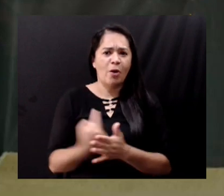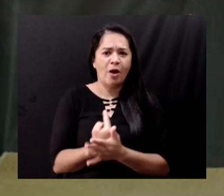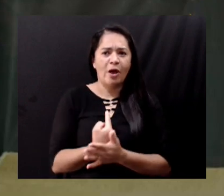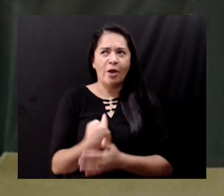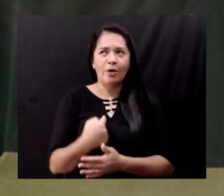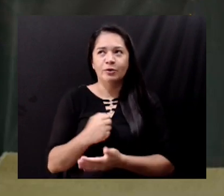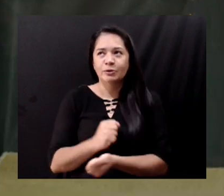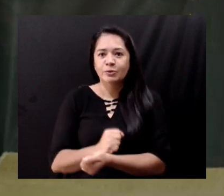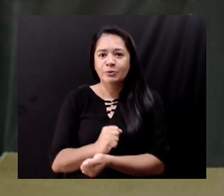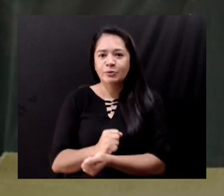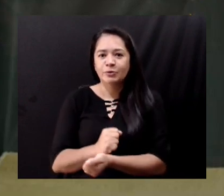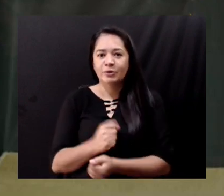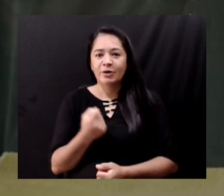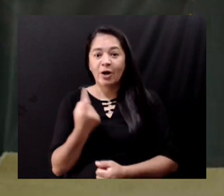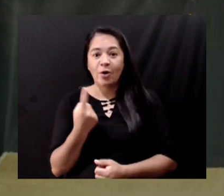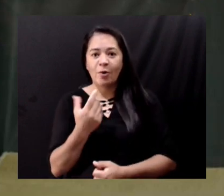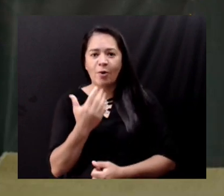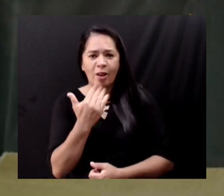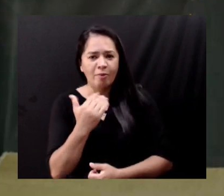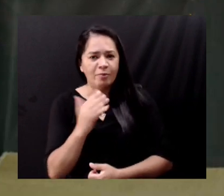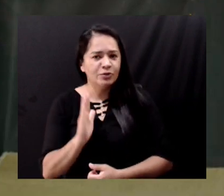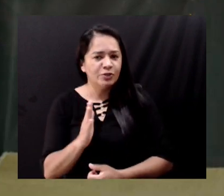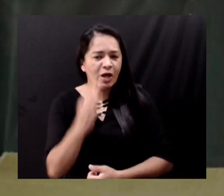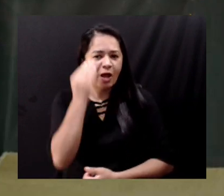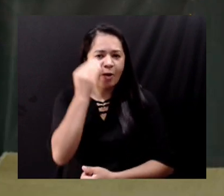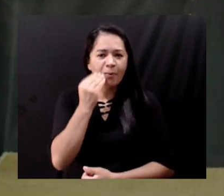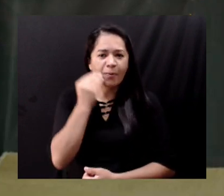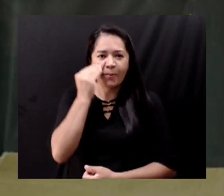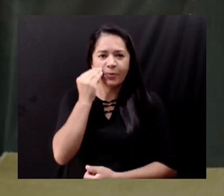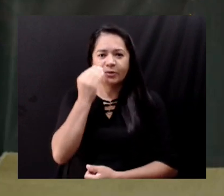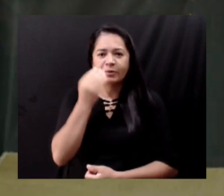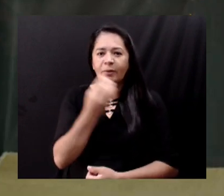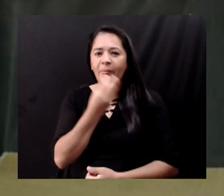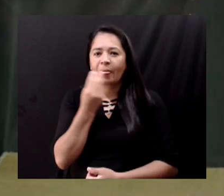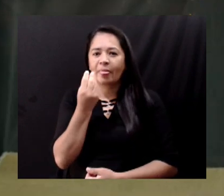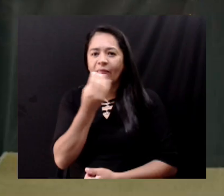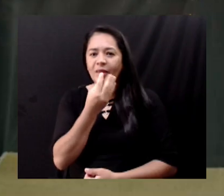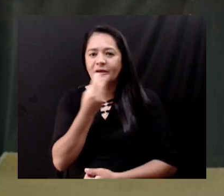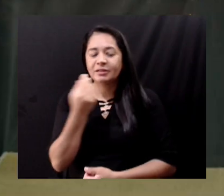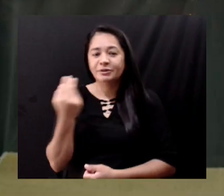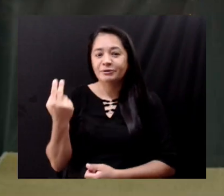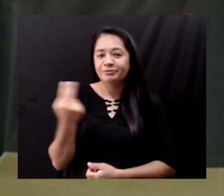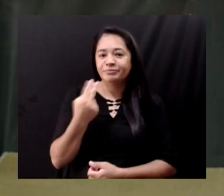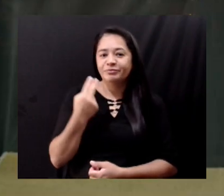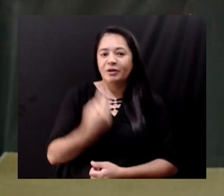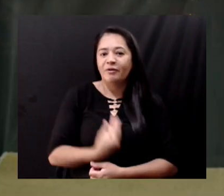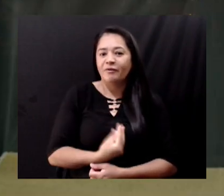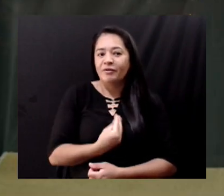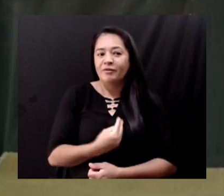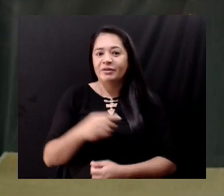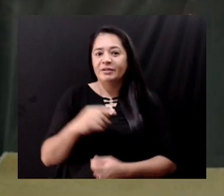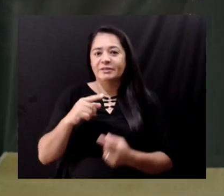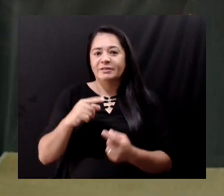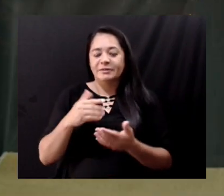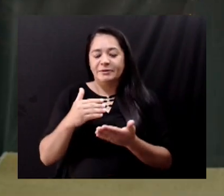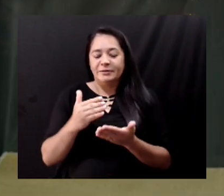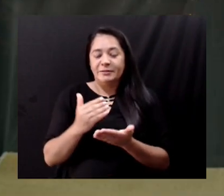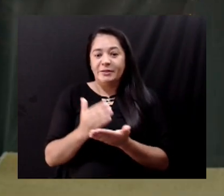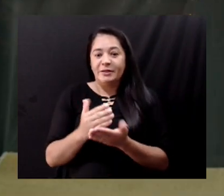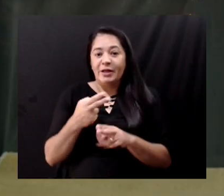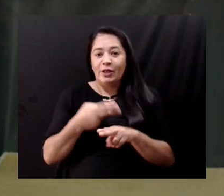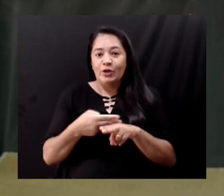alimento? Já experimentou sentir que não consegue viver sem aquele pedaço de chocolate ou